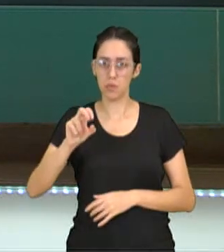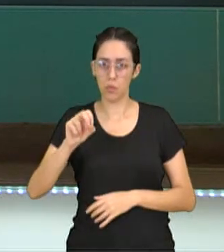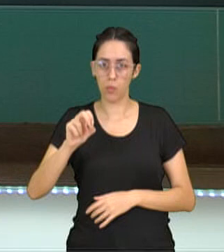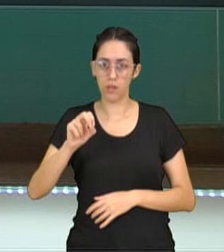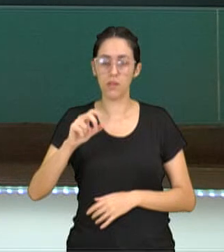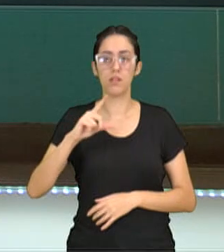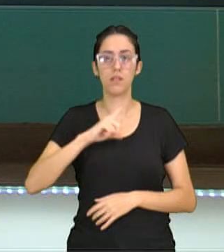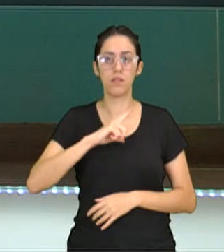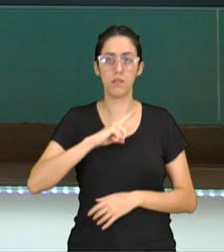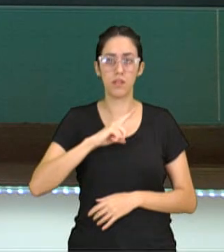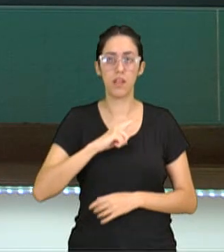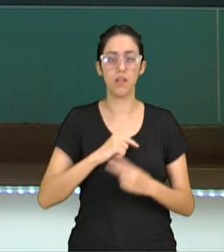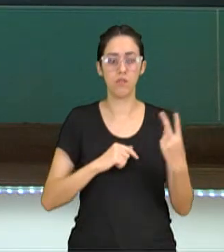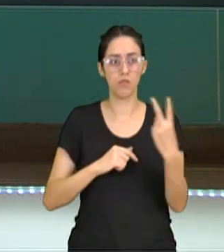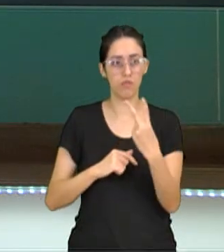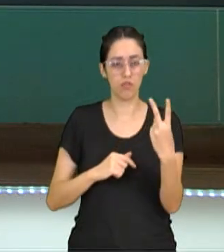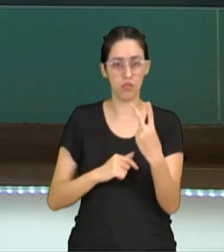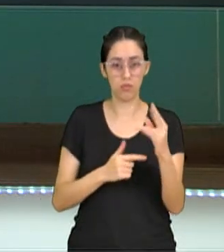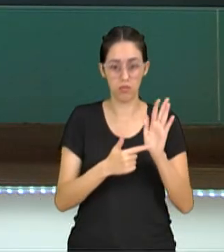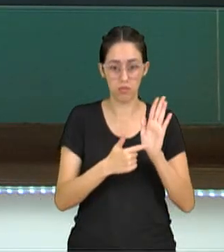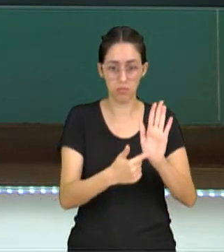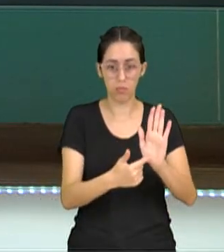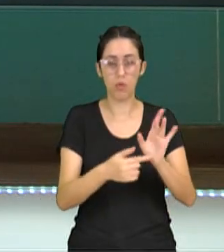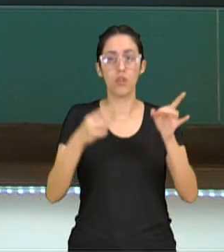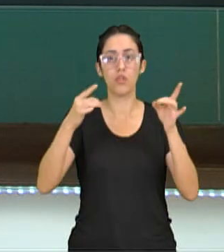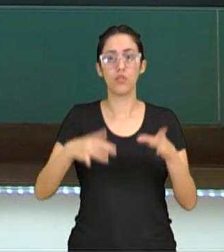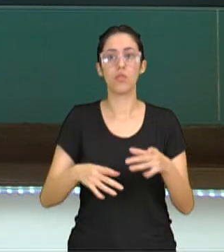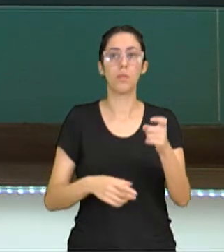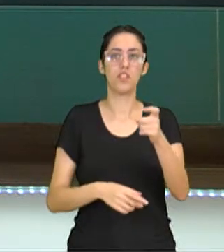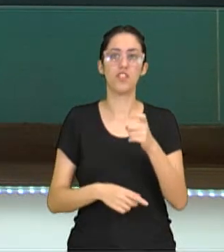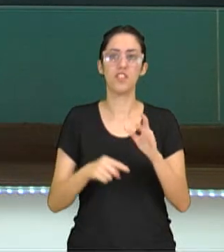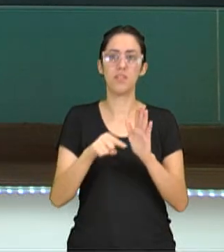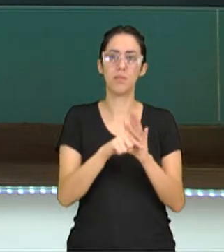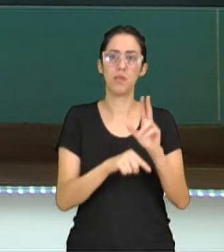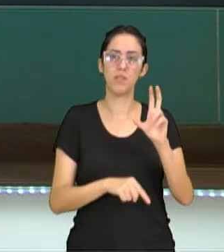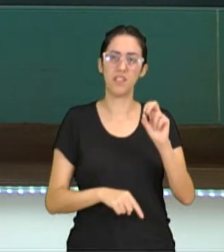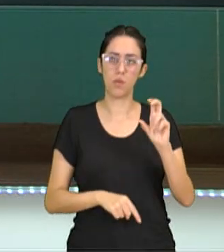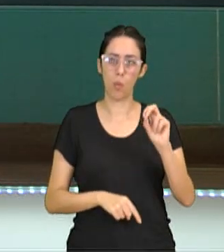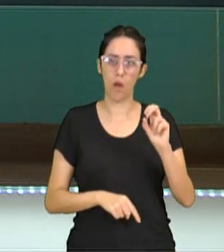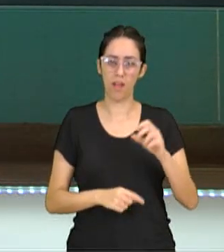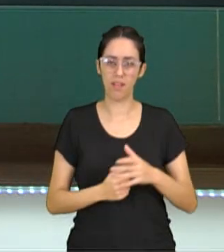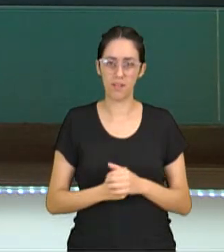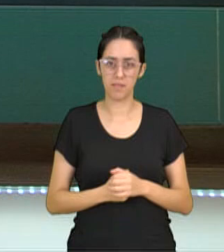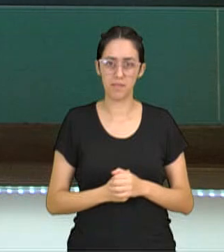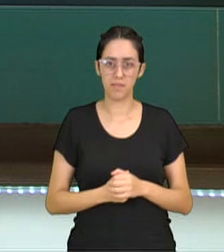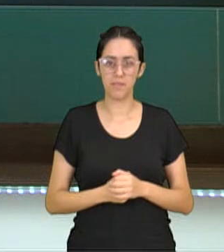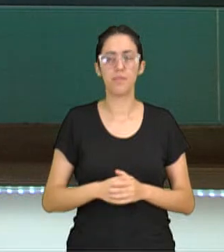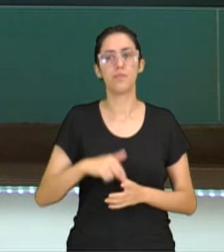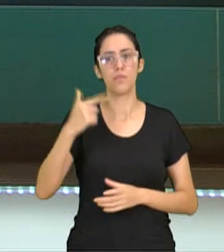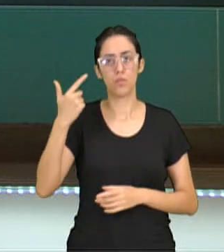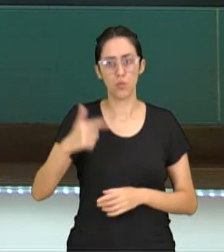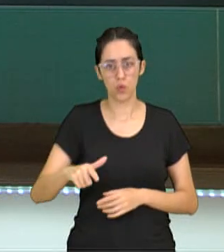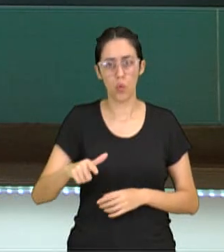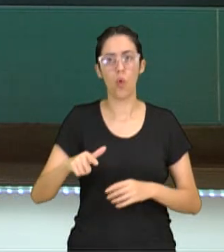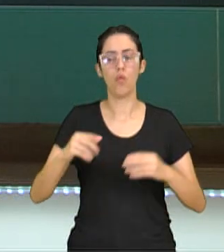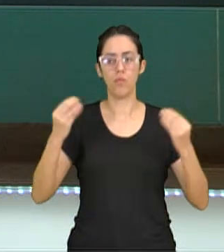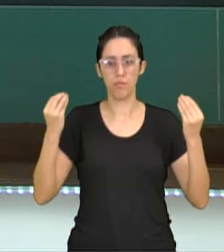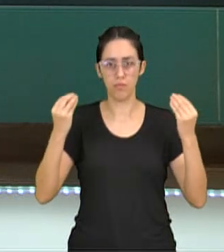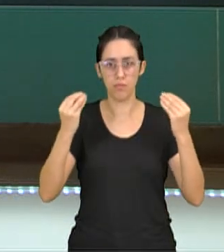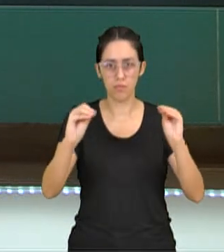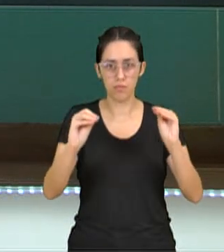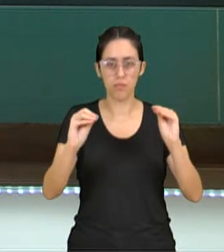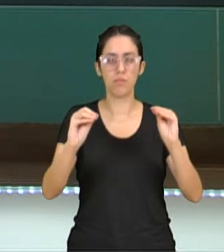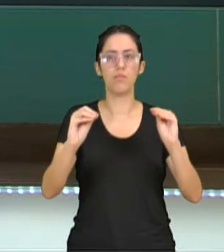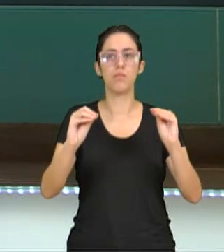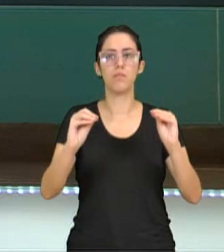coloca 22 em evidência, vai sobrar x menos 50. E daí o x menos 50, de novo, coloca em evidência, né, pela